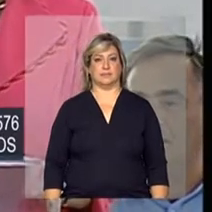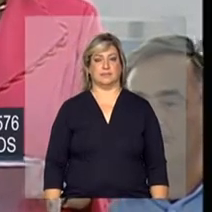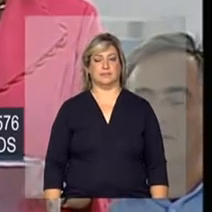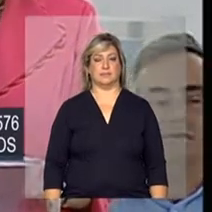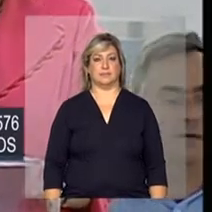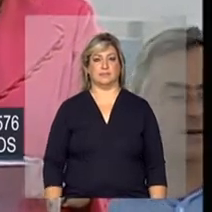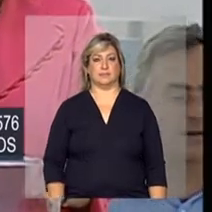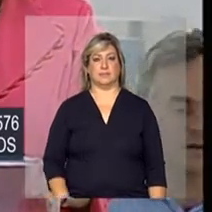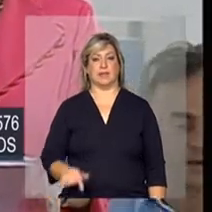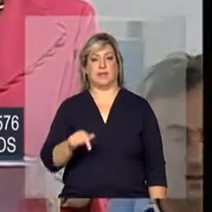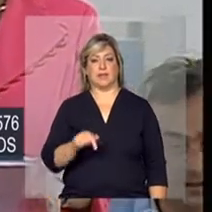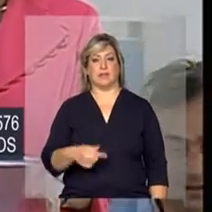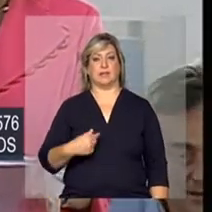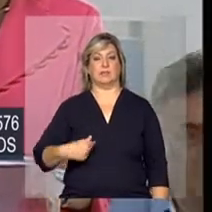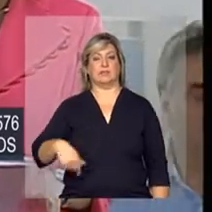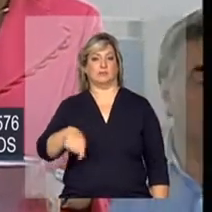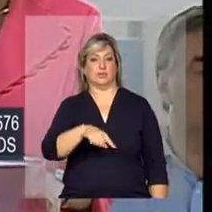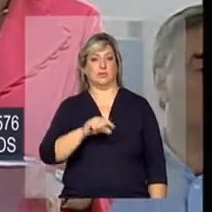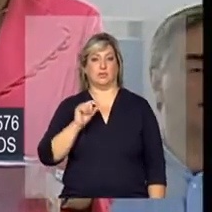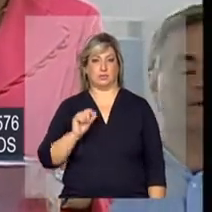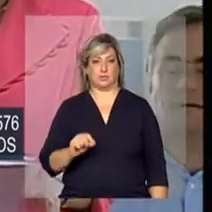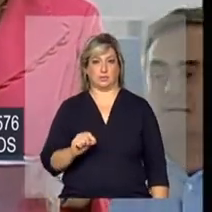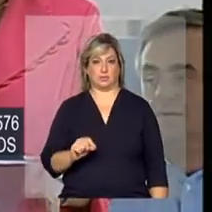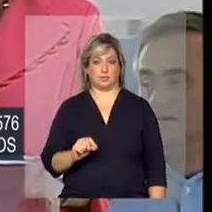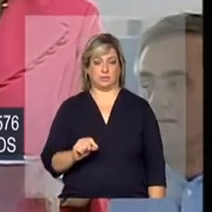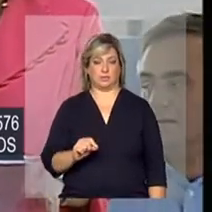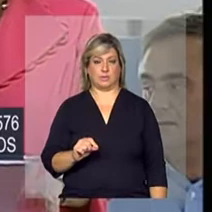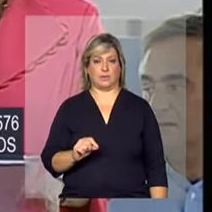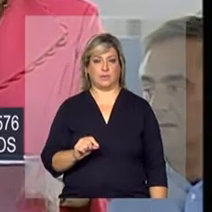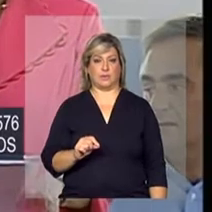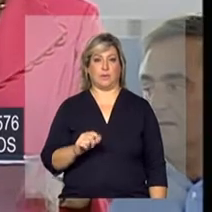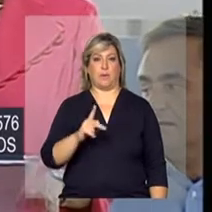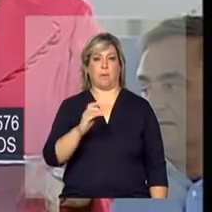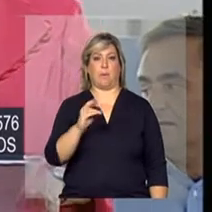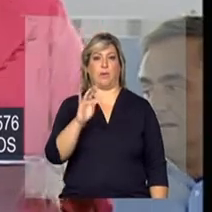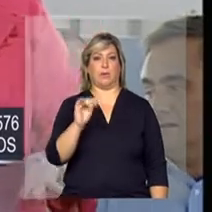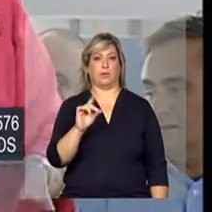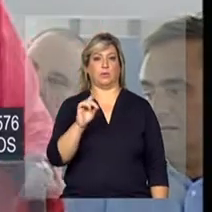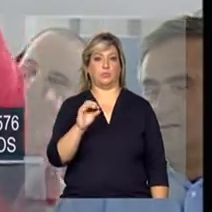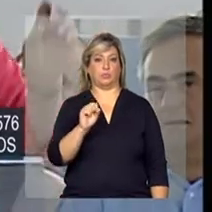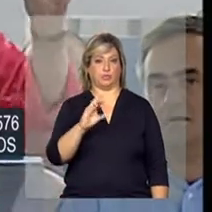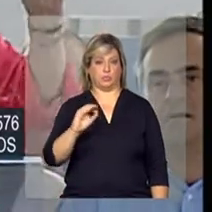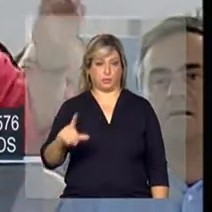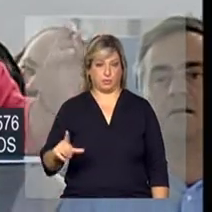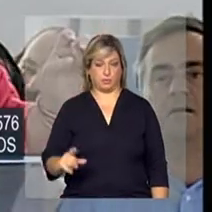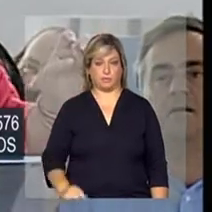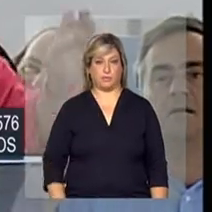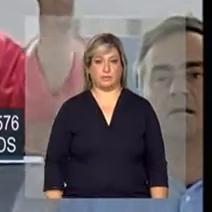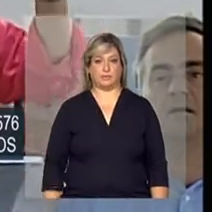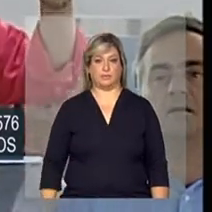nessa nossa Porta do Sol, eu vi aqui